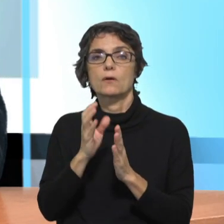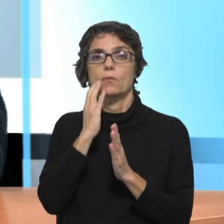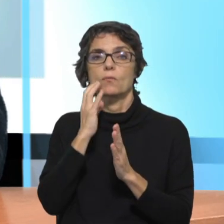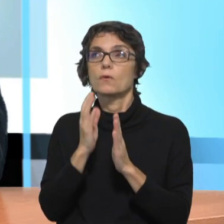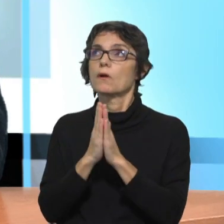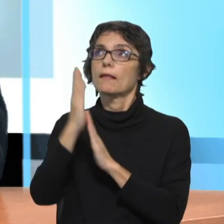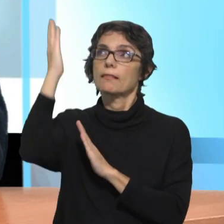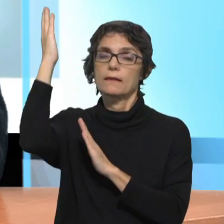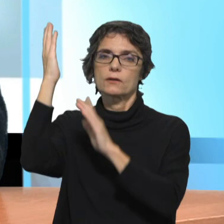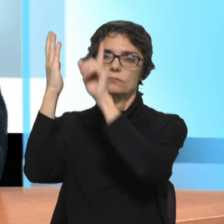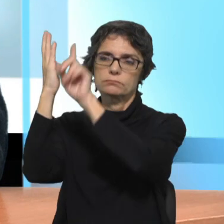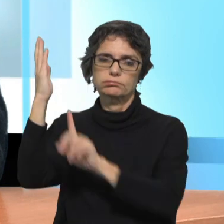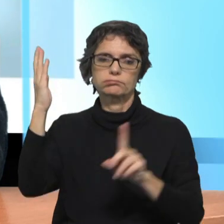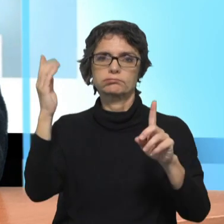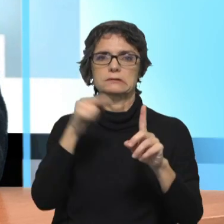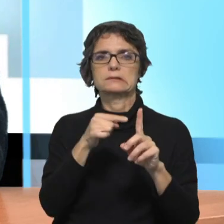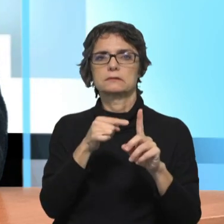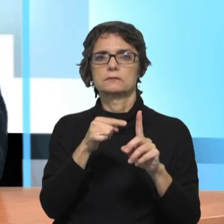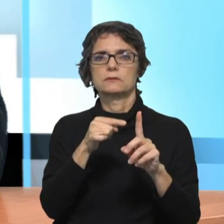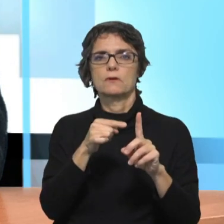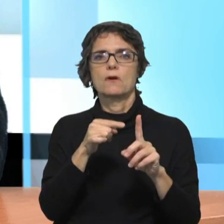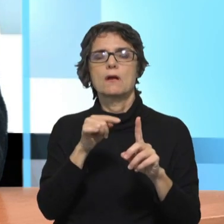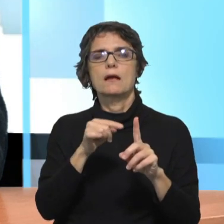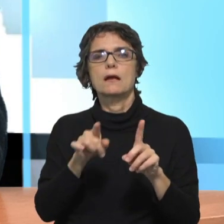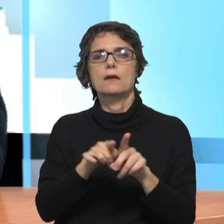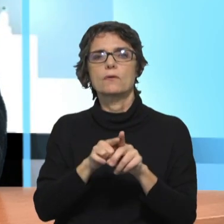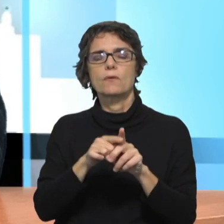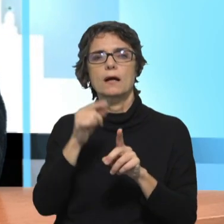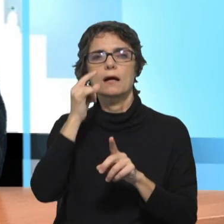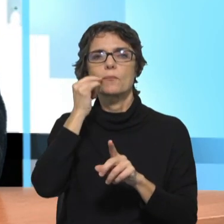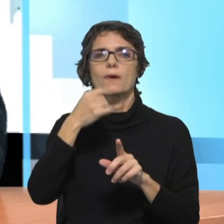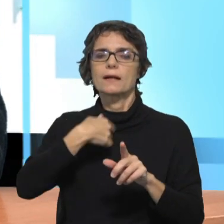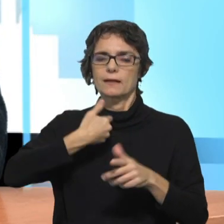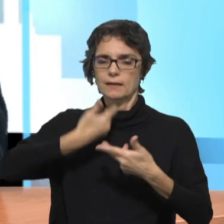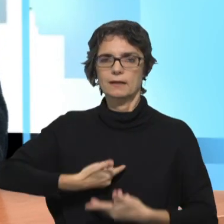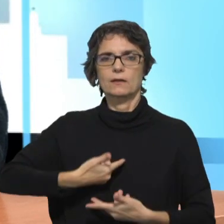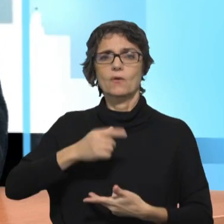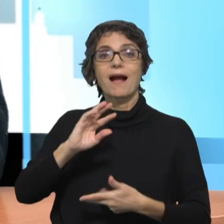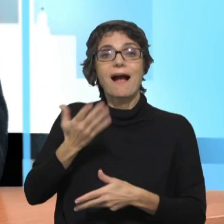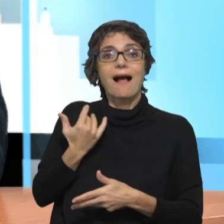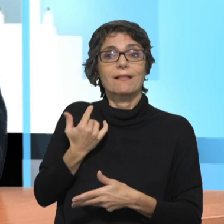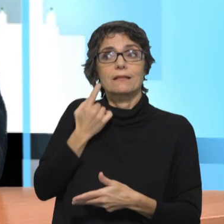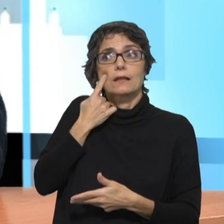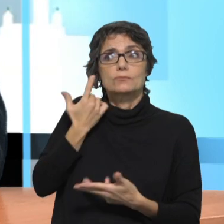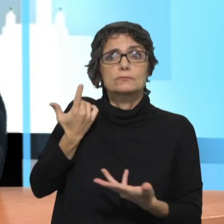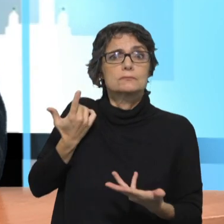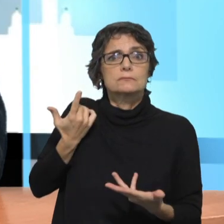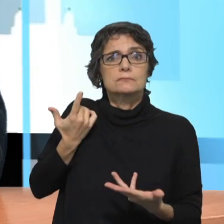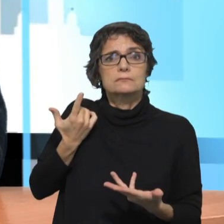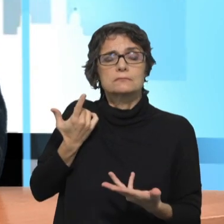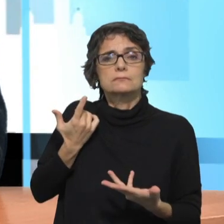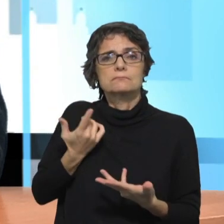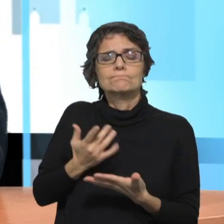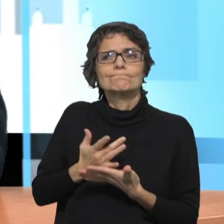dizer em teologia que é o revelador e a revelação do Pai. Aquilo que era oculto até ao momento da